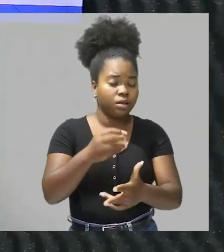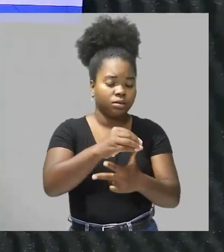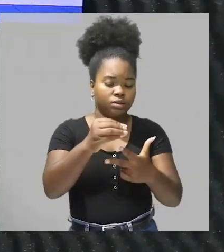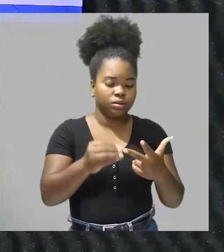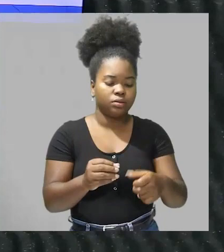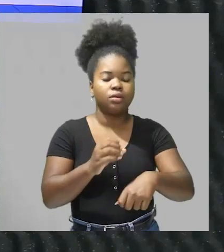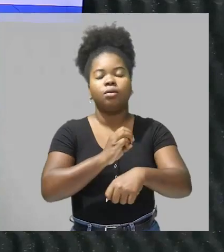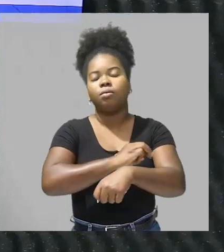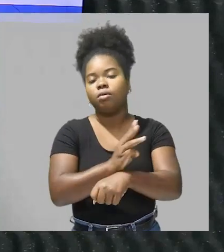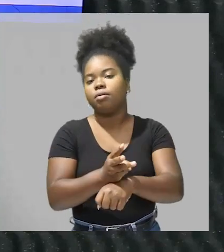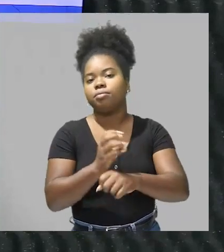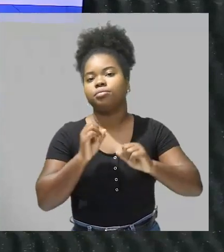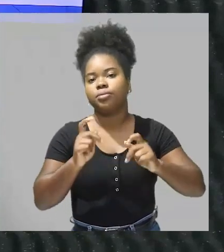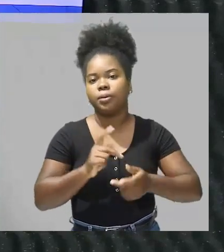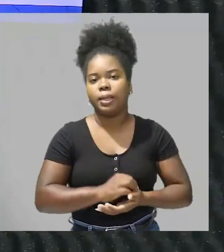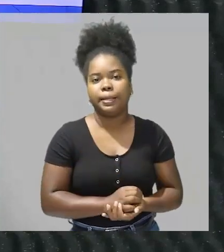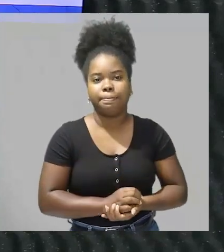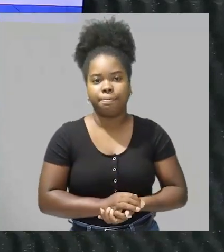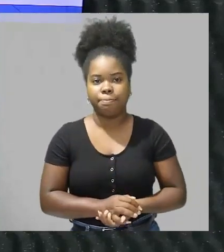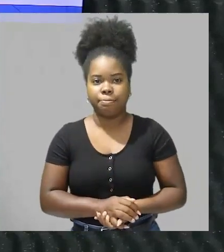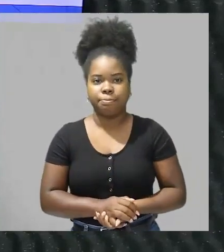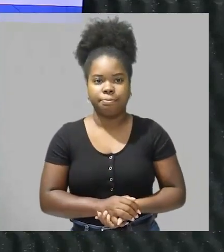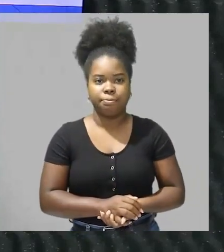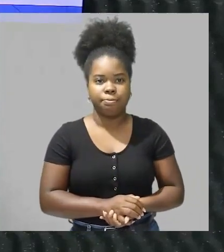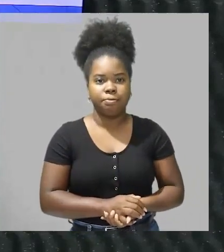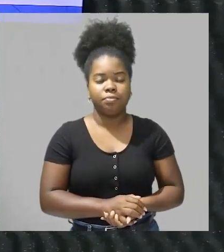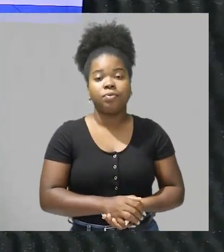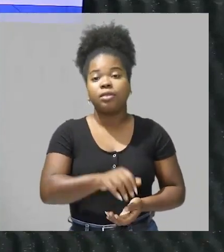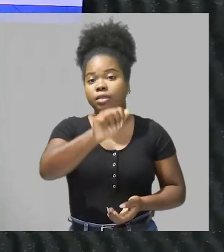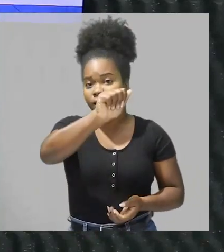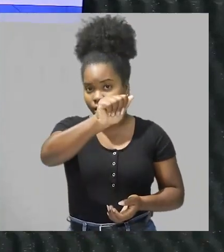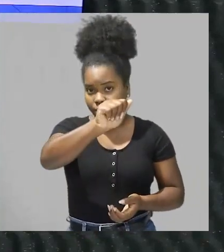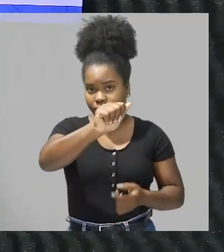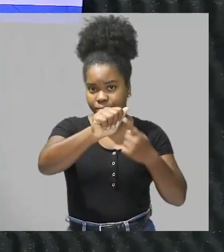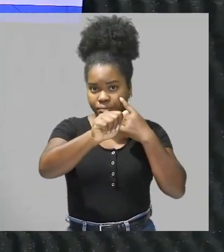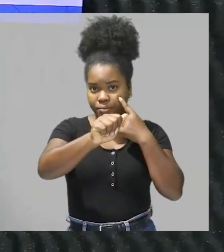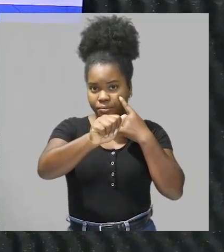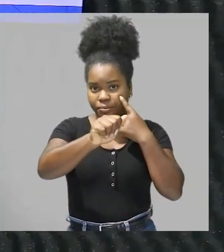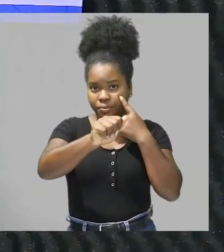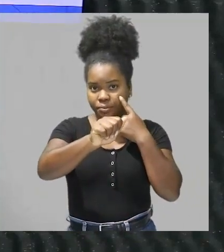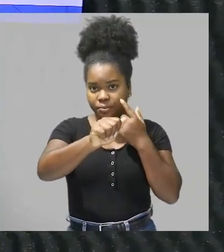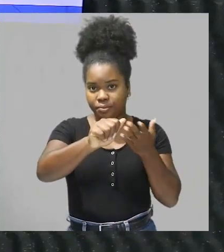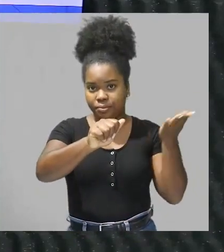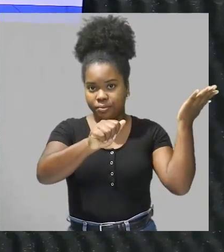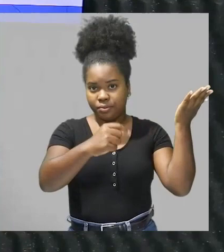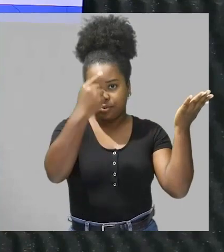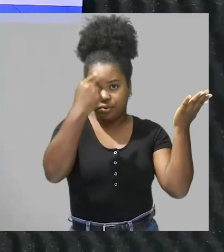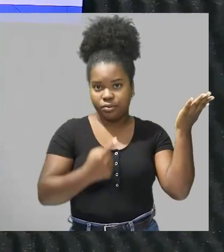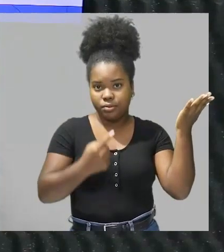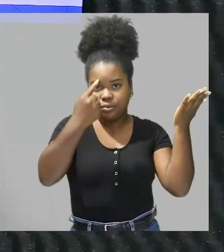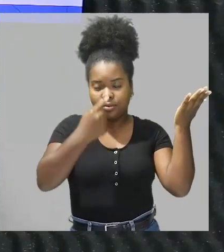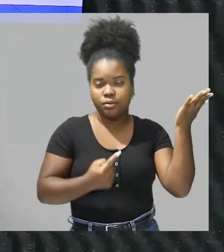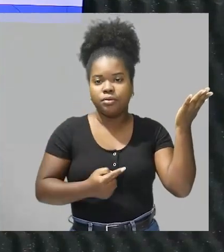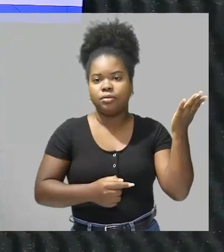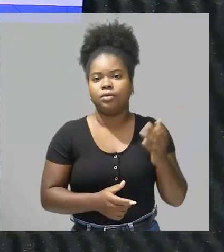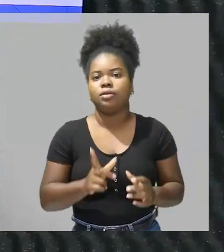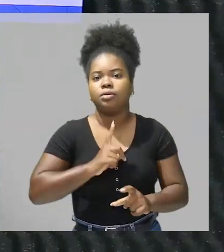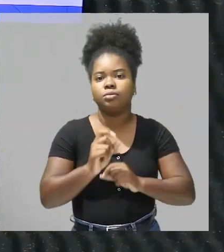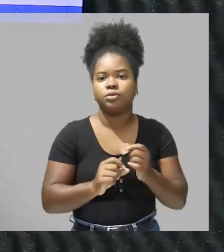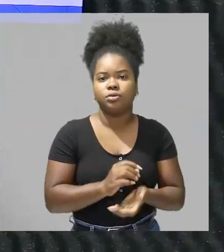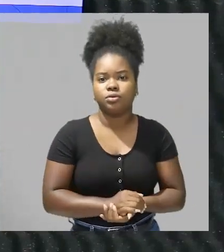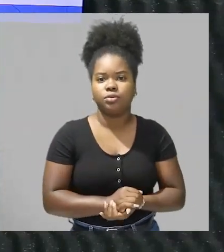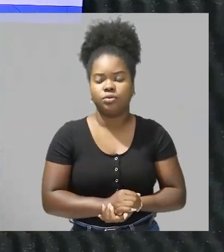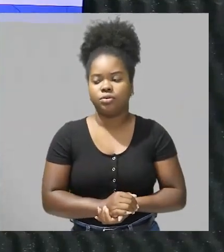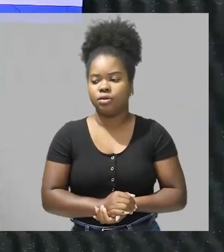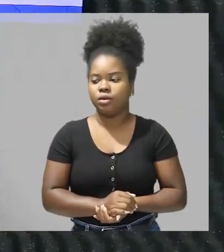da na Uema Olha só na etapa a eu tenho a floculação que eu vou ter a adição